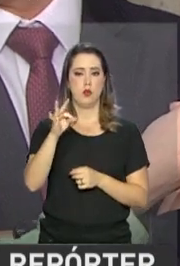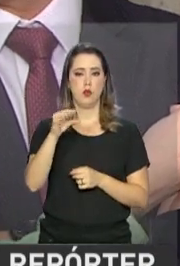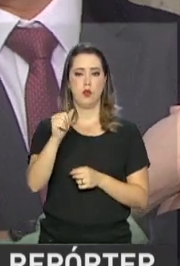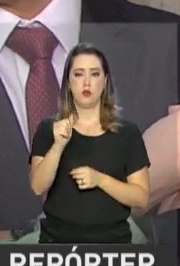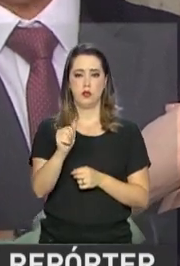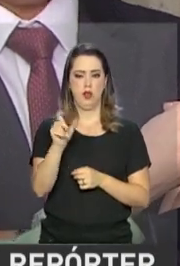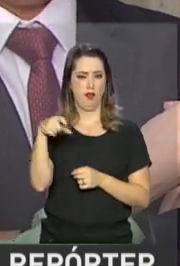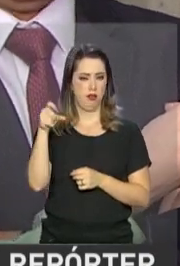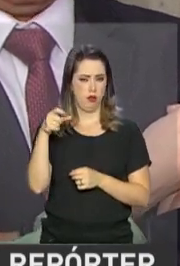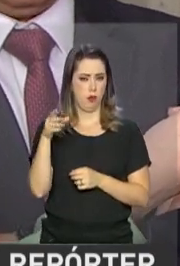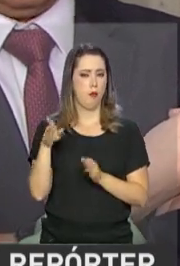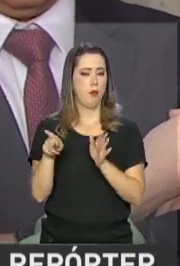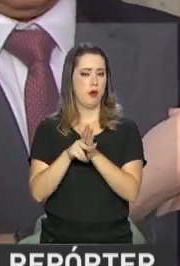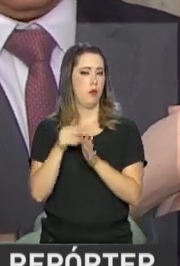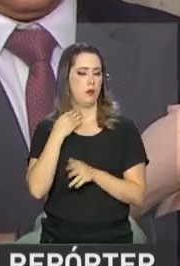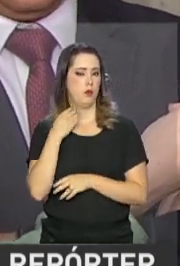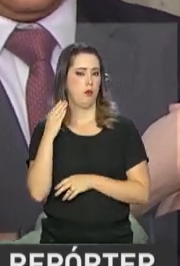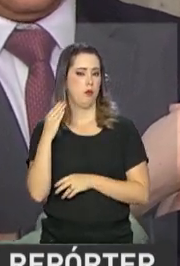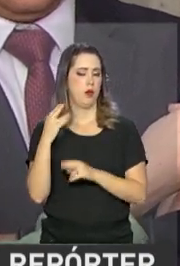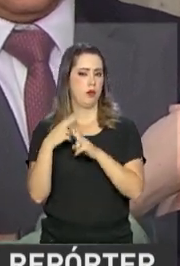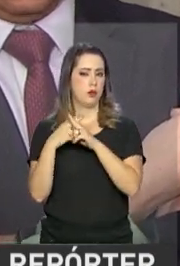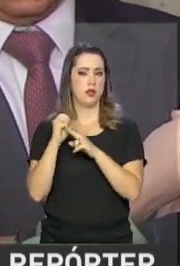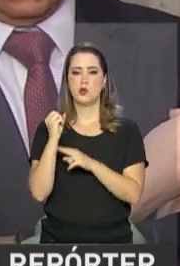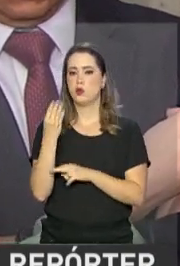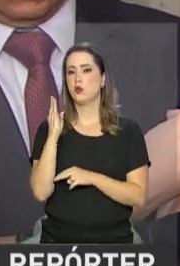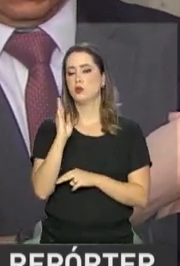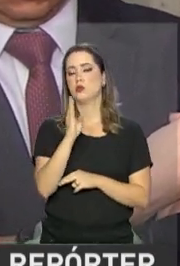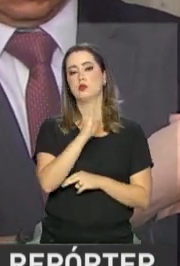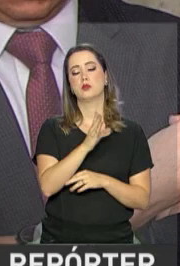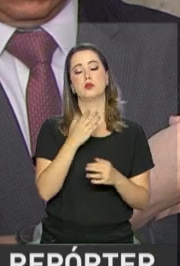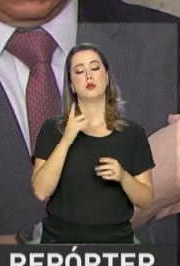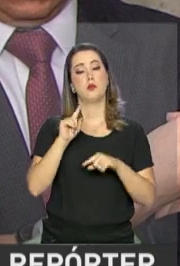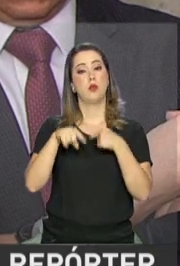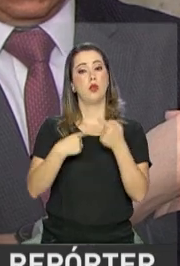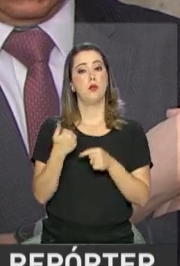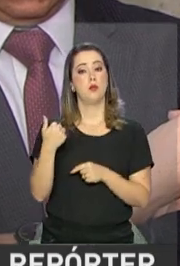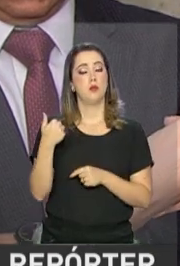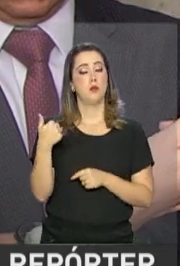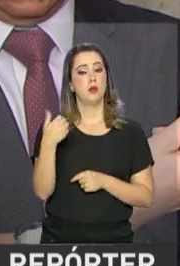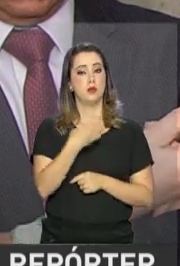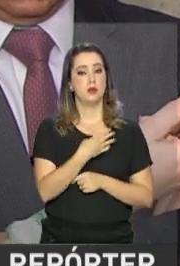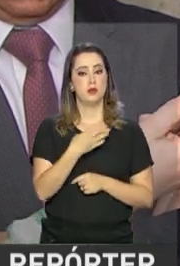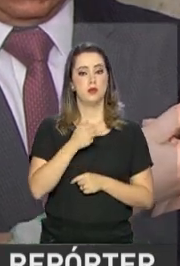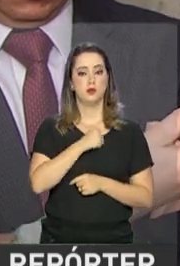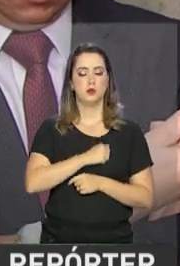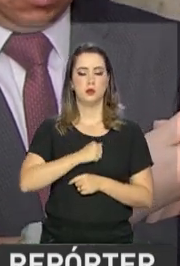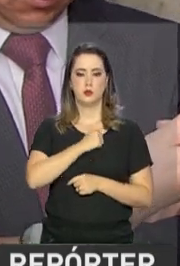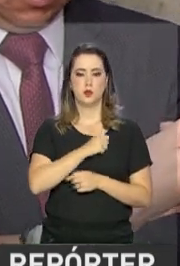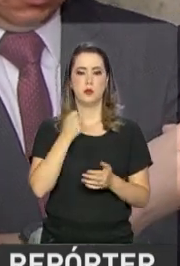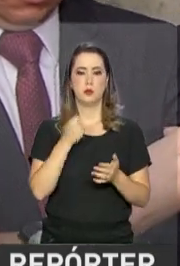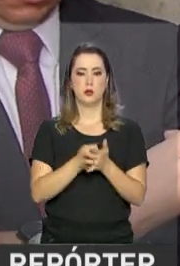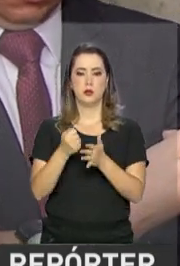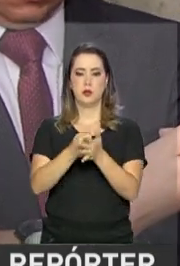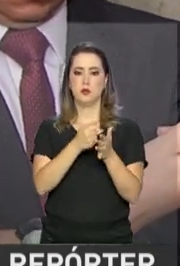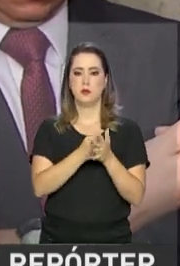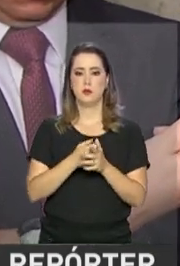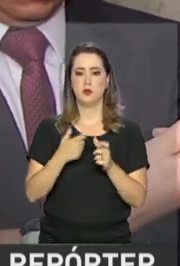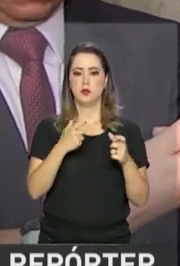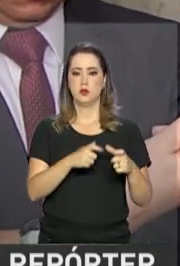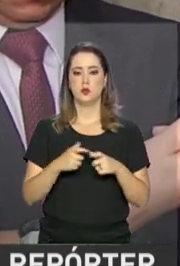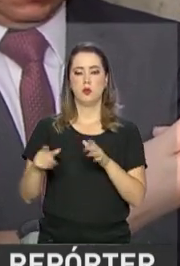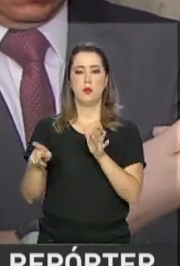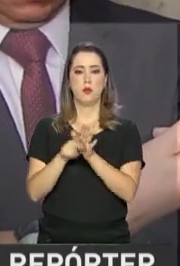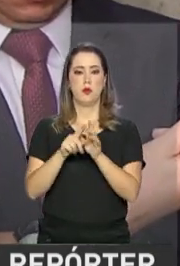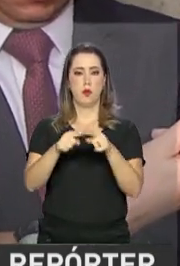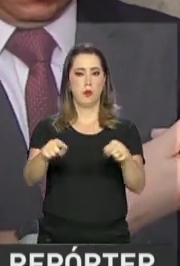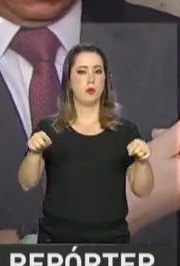do brasil e na caixa econômica ea partir do dia 14 de agosto nós já começamos os pagamentos nas agências bancárias tanto do